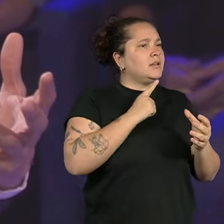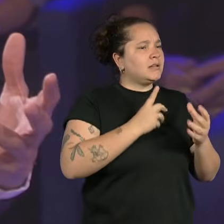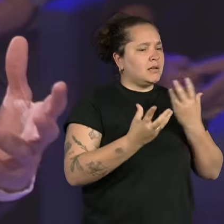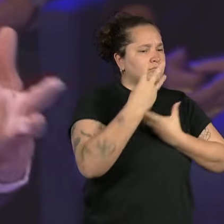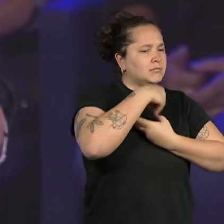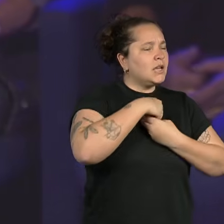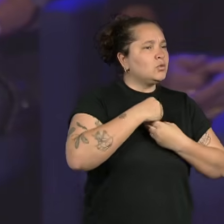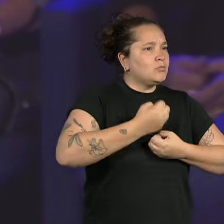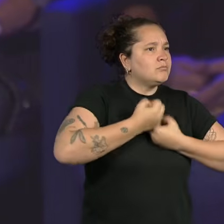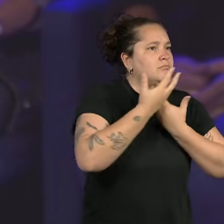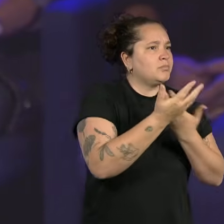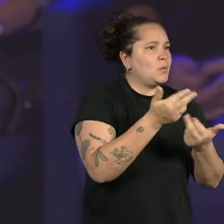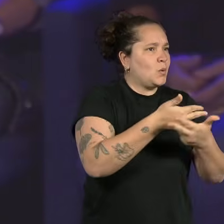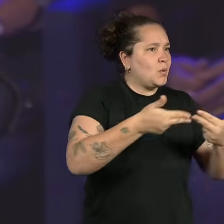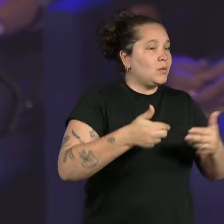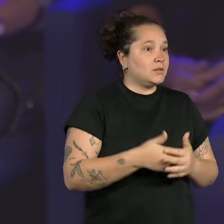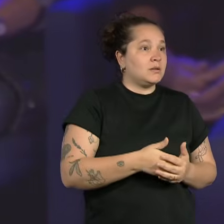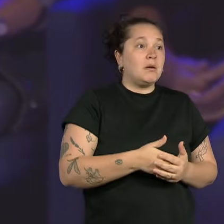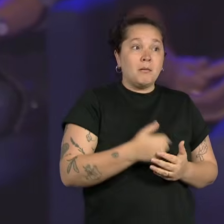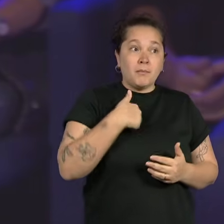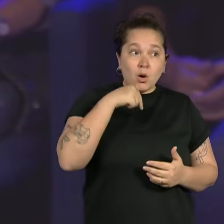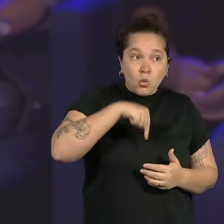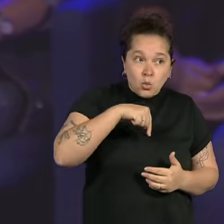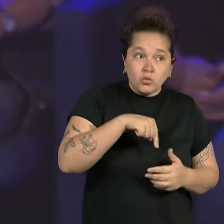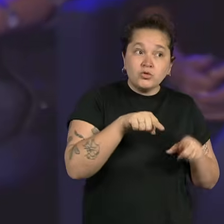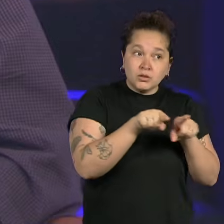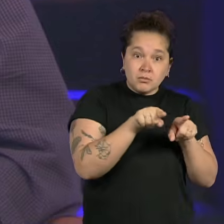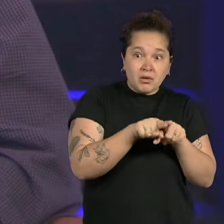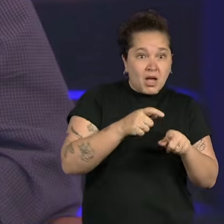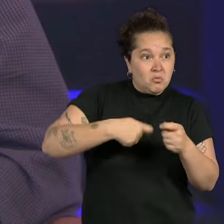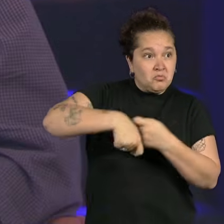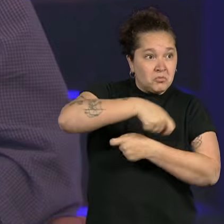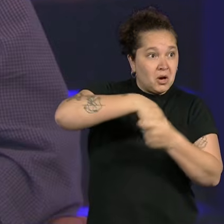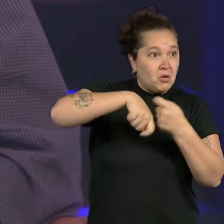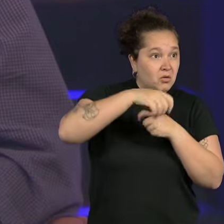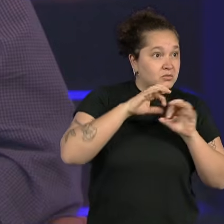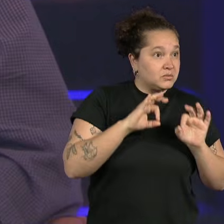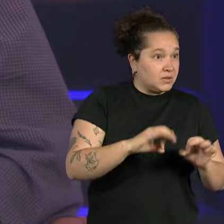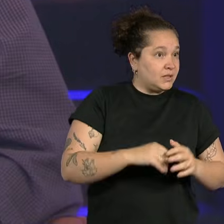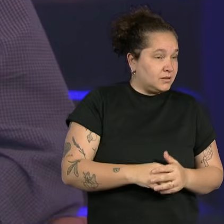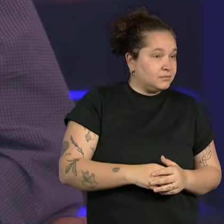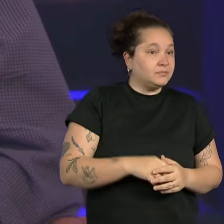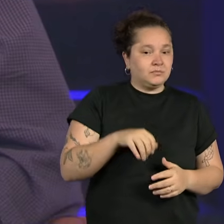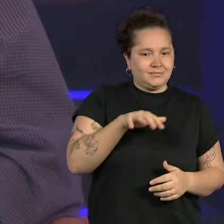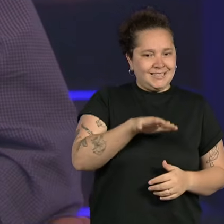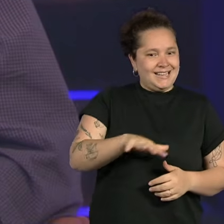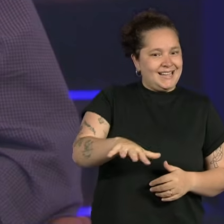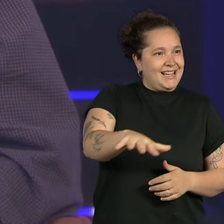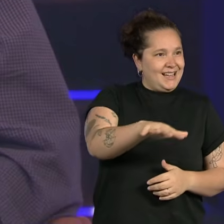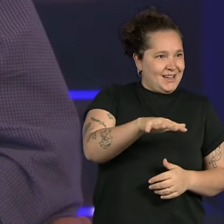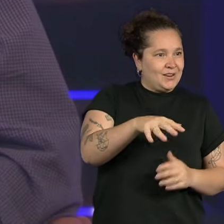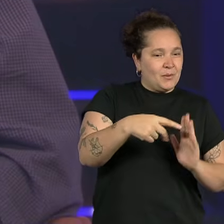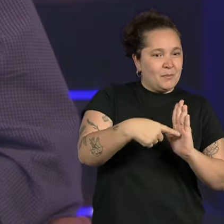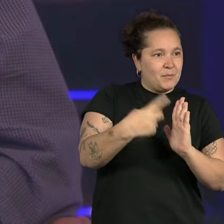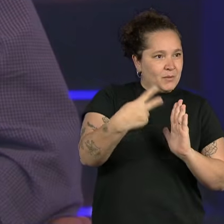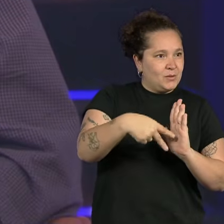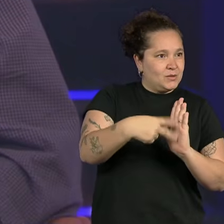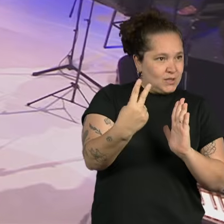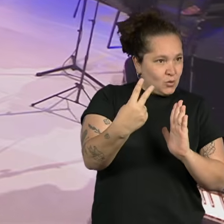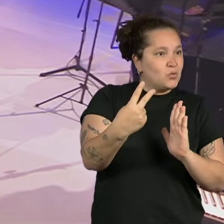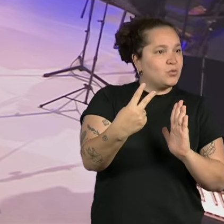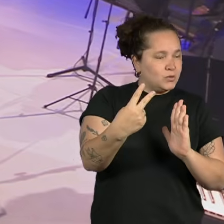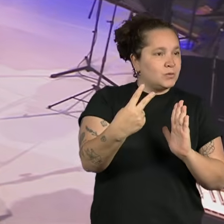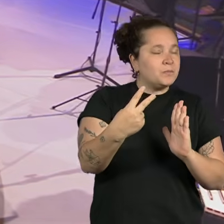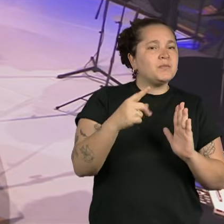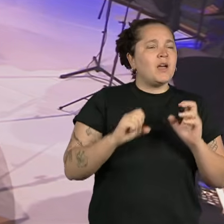tal, mas ela hoje é interessante para o mundo como um negócio. Porque assim, o tal do setor primário e secundário, né, que é a